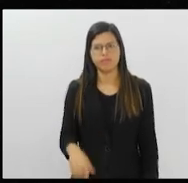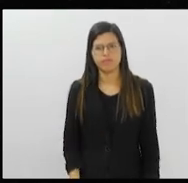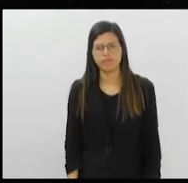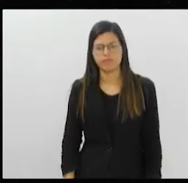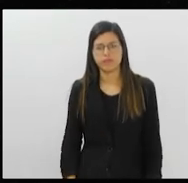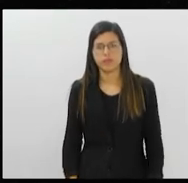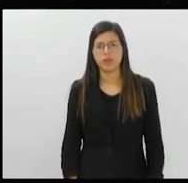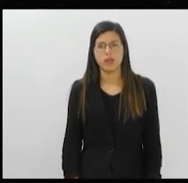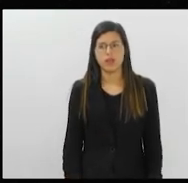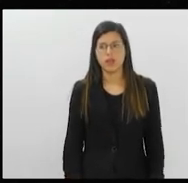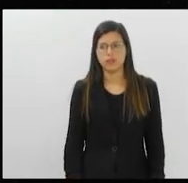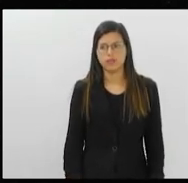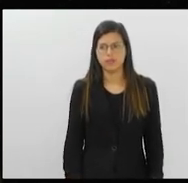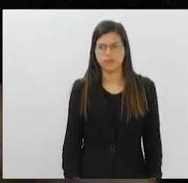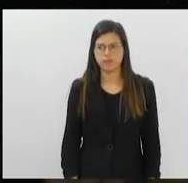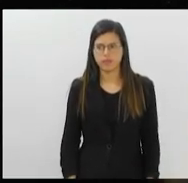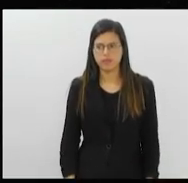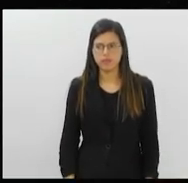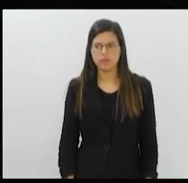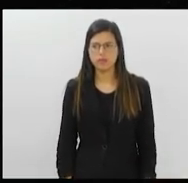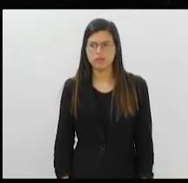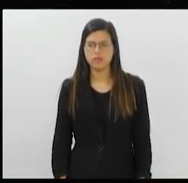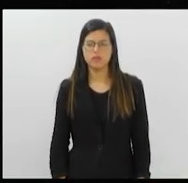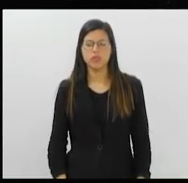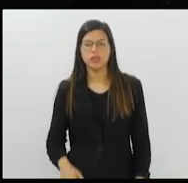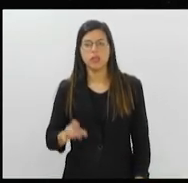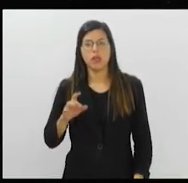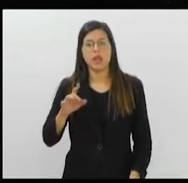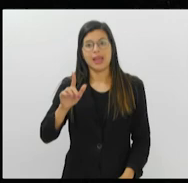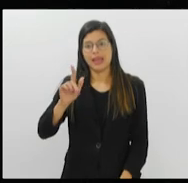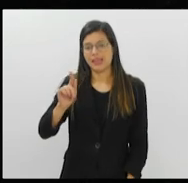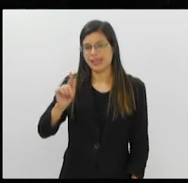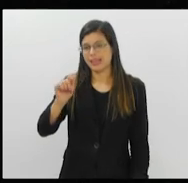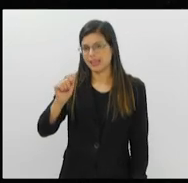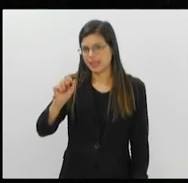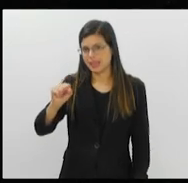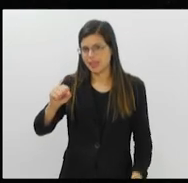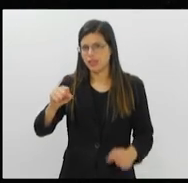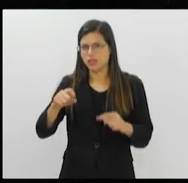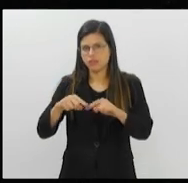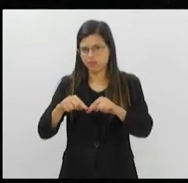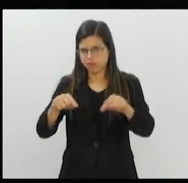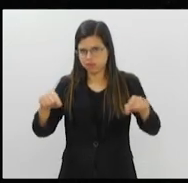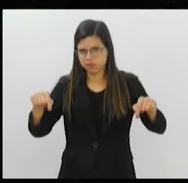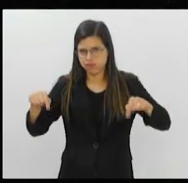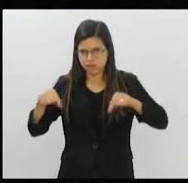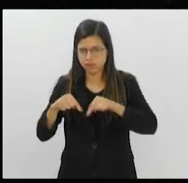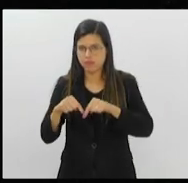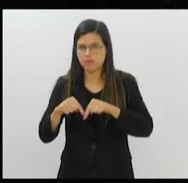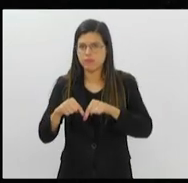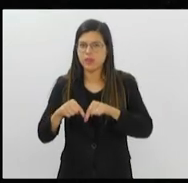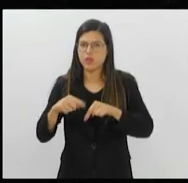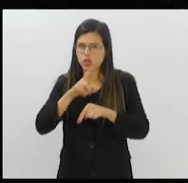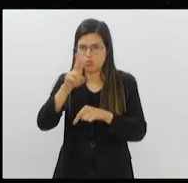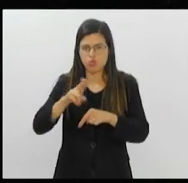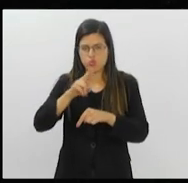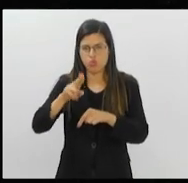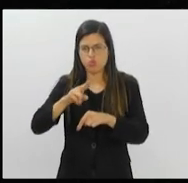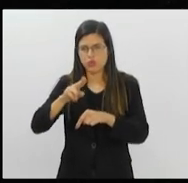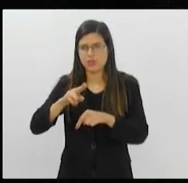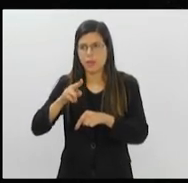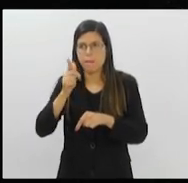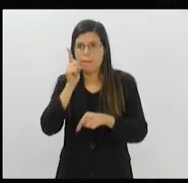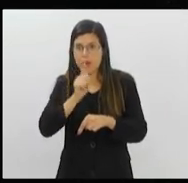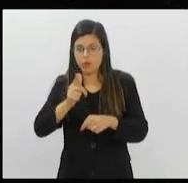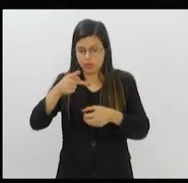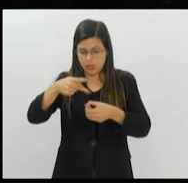E cada metro cúbico de gás reinjetado para tirar o petróleo representa que perde